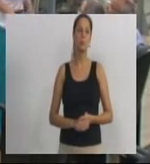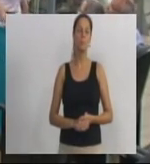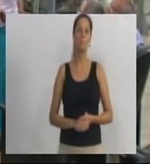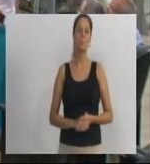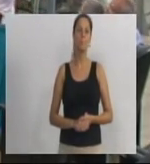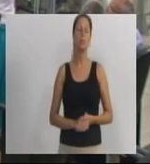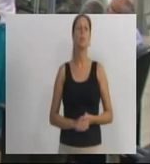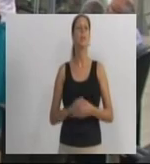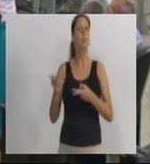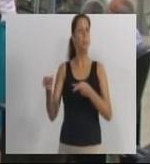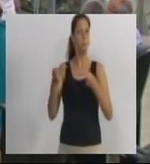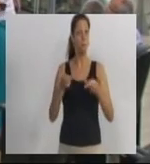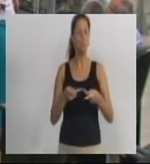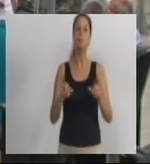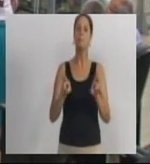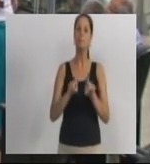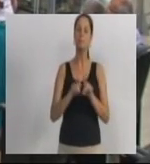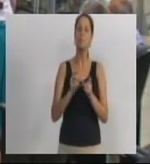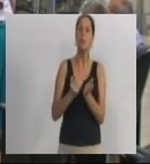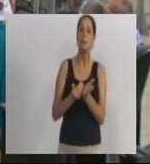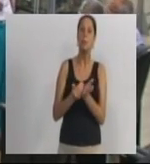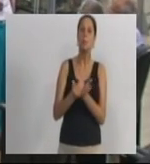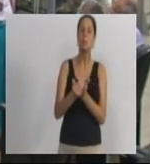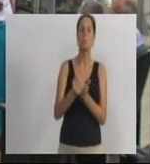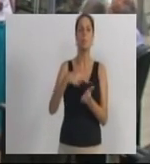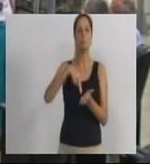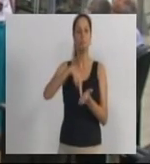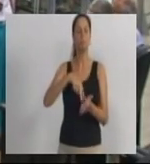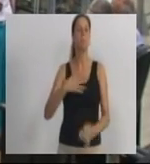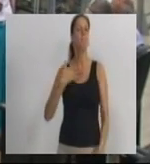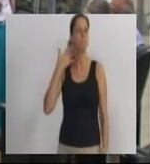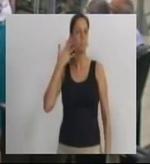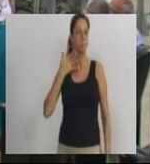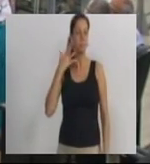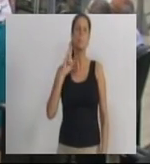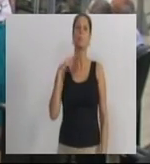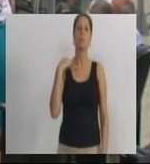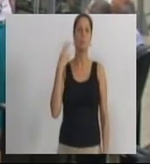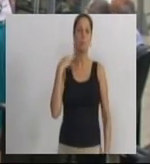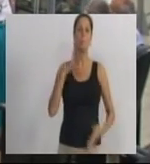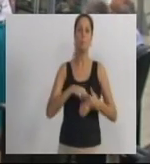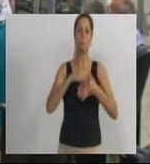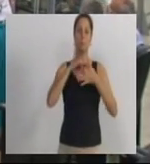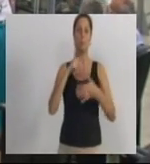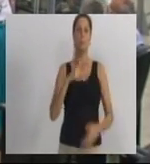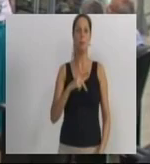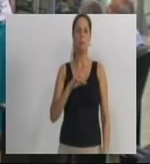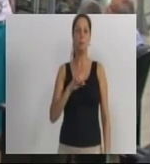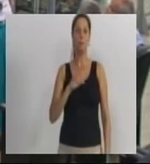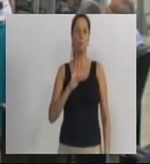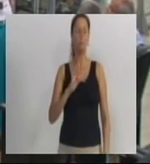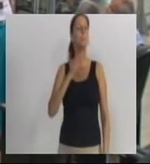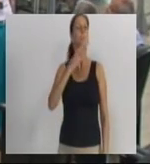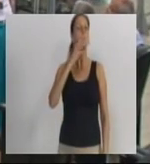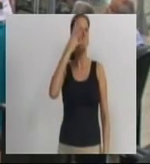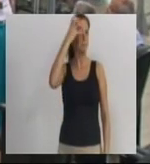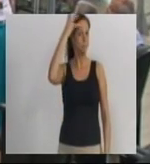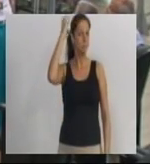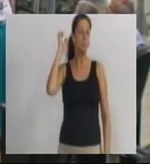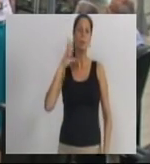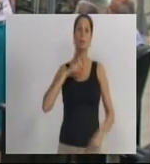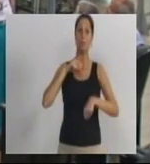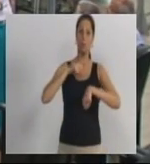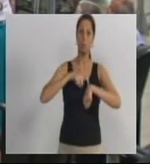quero convidar, então, já para iniciar os pronunciamentos desta tarde, o vereador líder do PDT, vereador Ivan Nats, que dispõe do tempo de